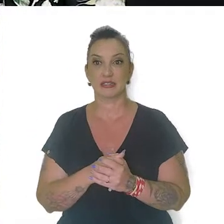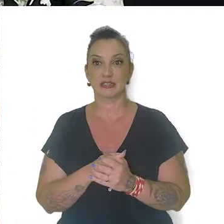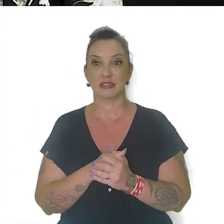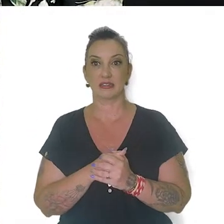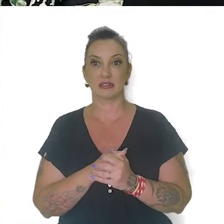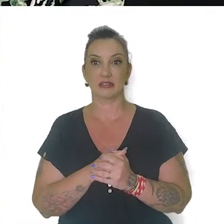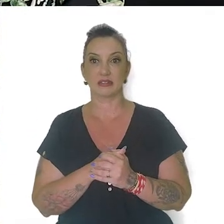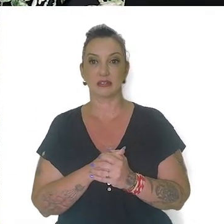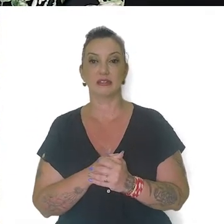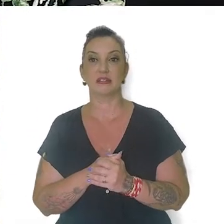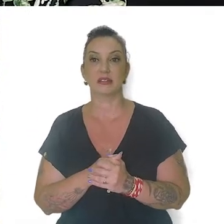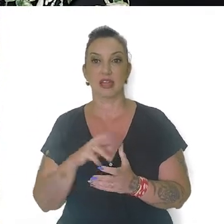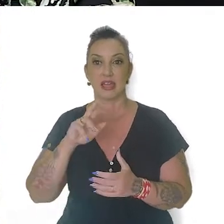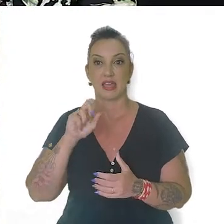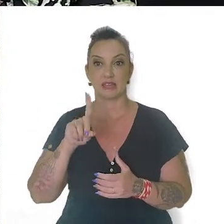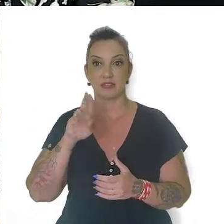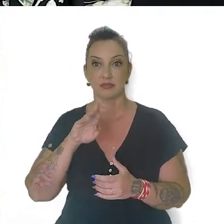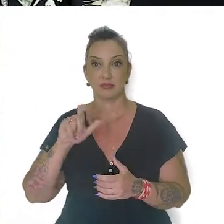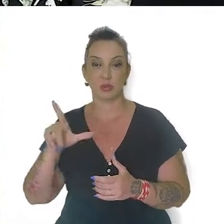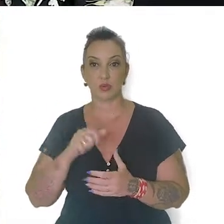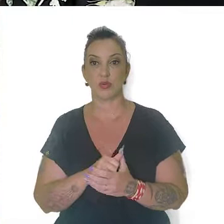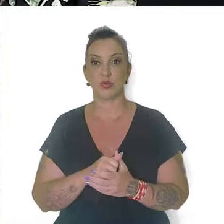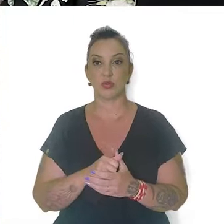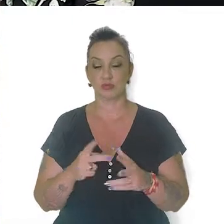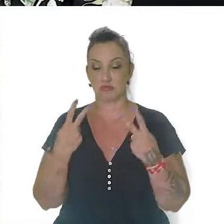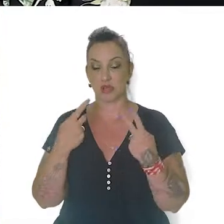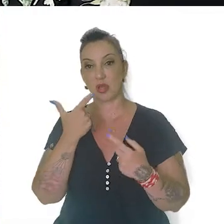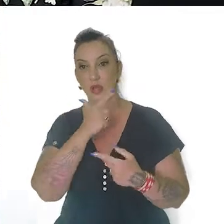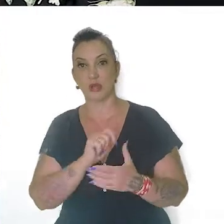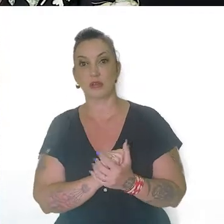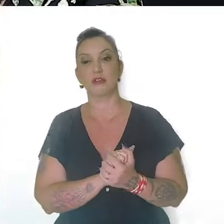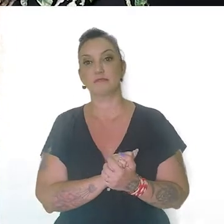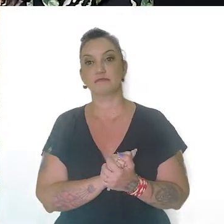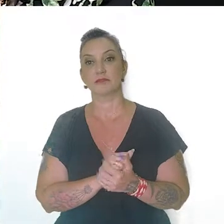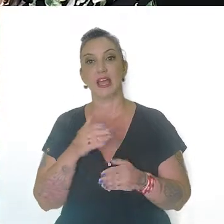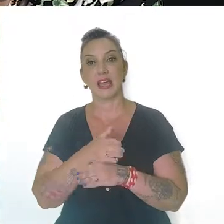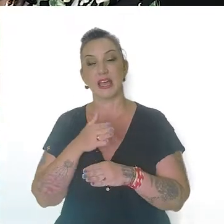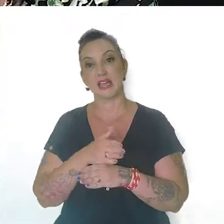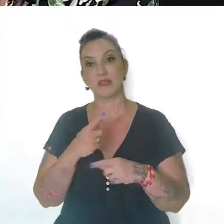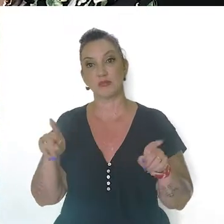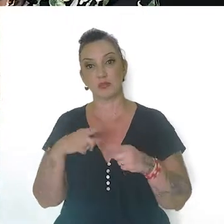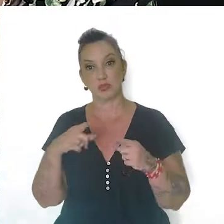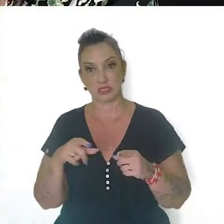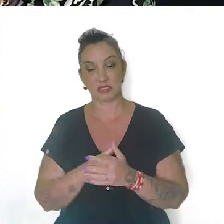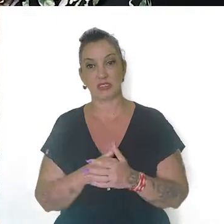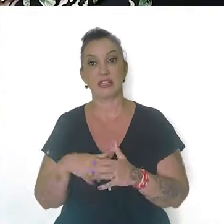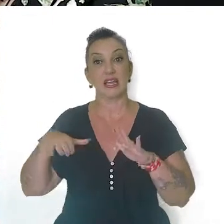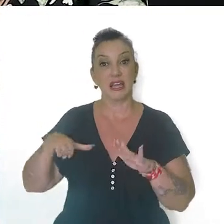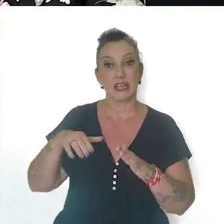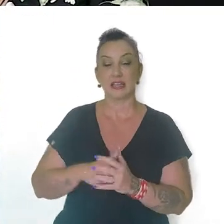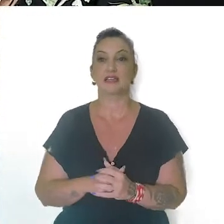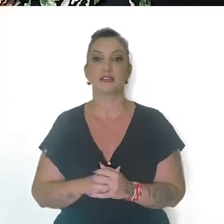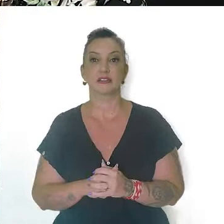dessa academia da Red Bull, Brasília começou a me ver com os outros olhos. Mas eu só tinha acesso nas festas de música eletrônica. Eu comecei a